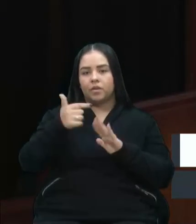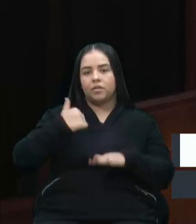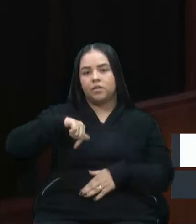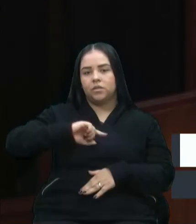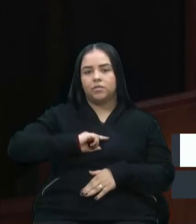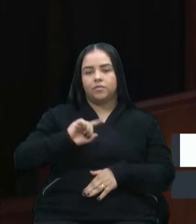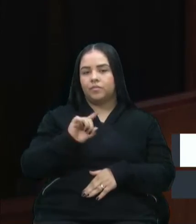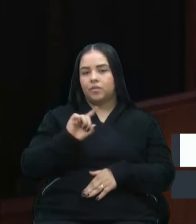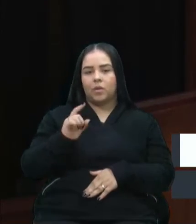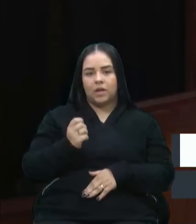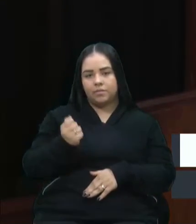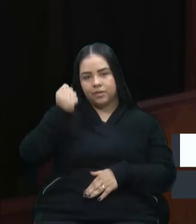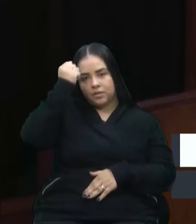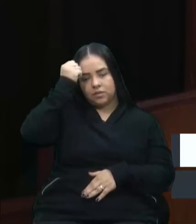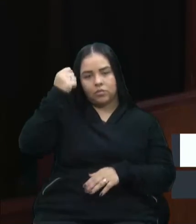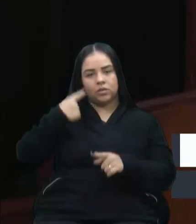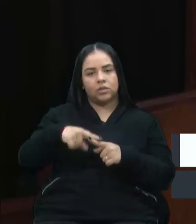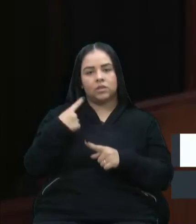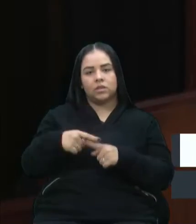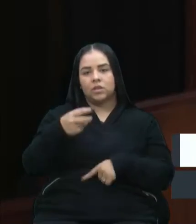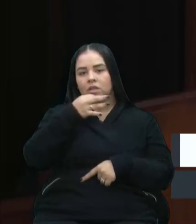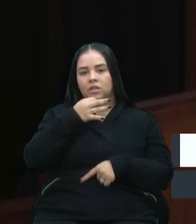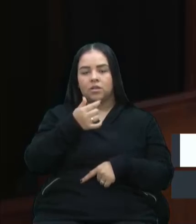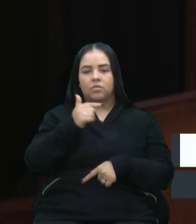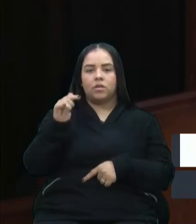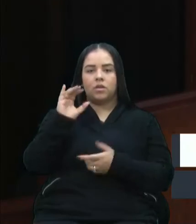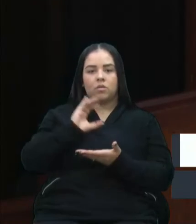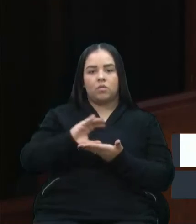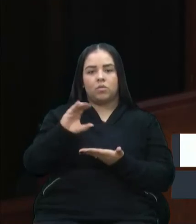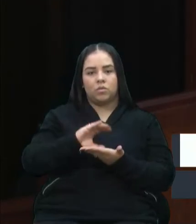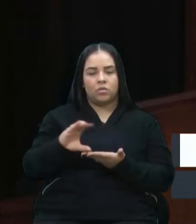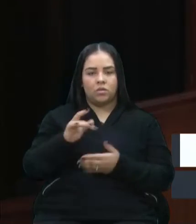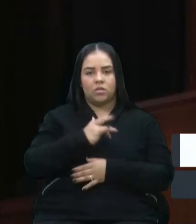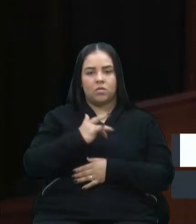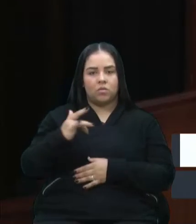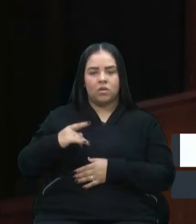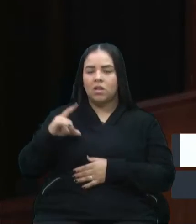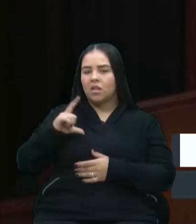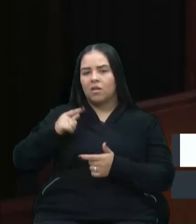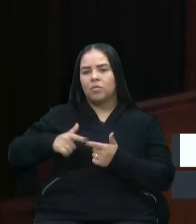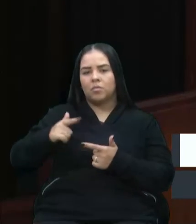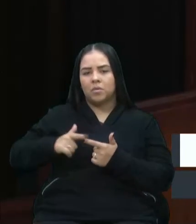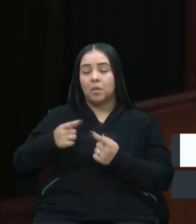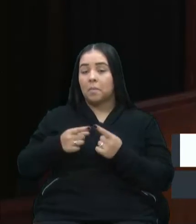nos arrepender que Caxias não recebe recursos, que a saúde está um problema,